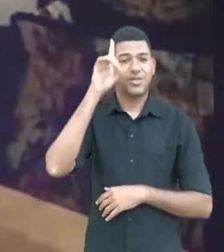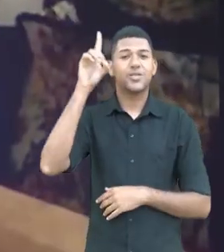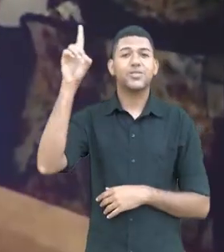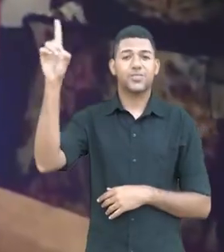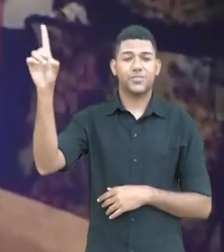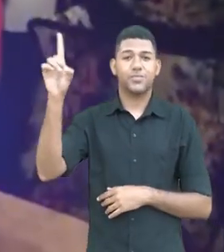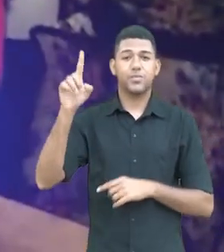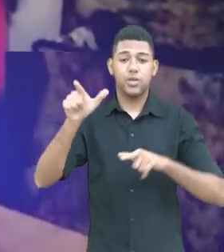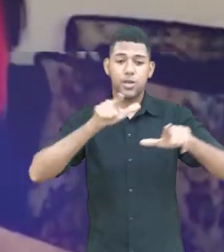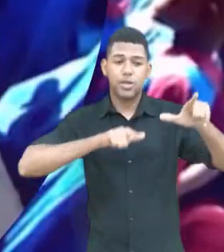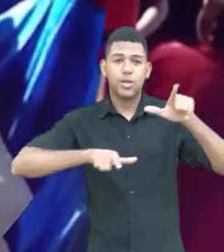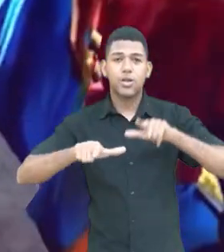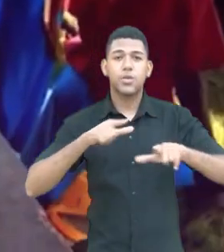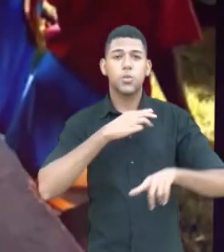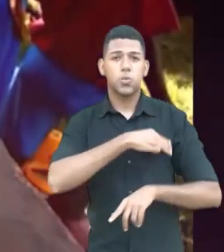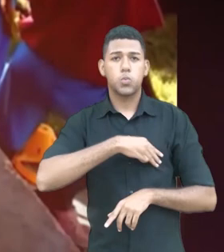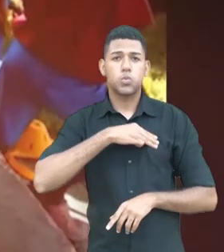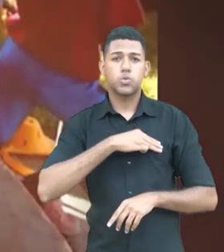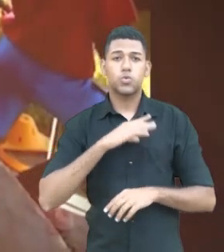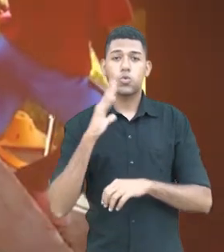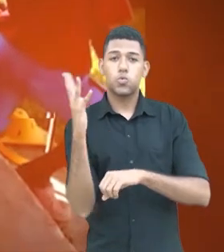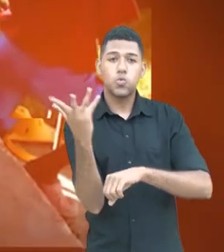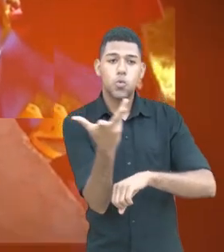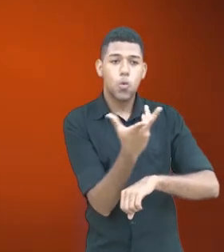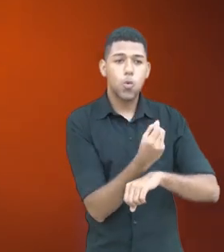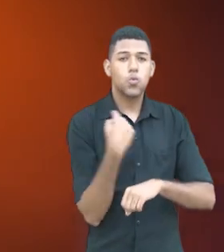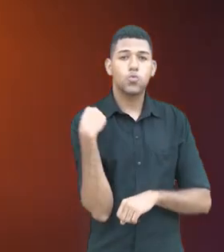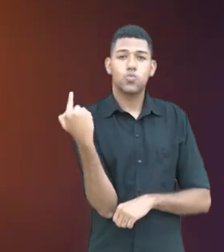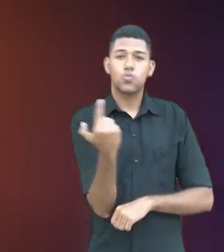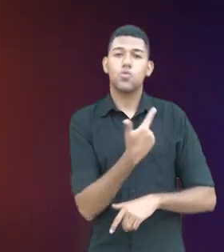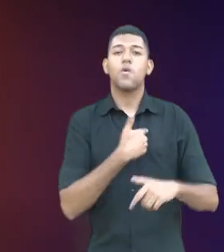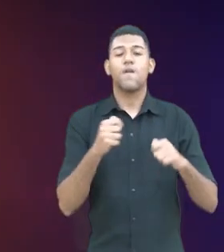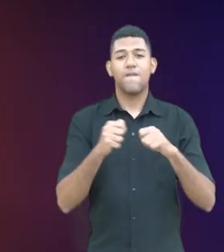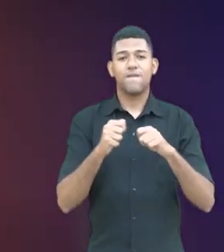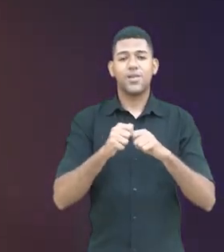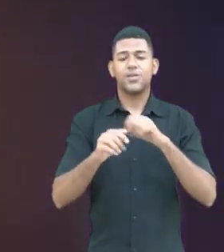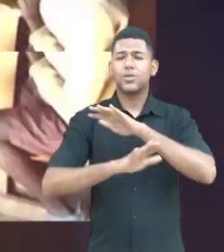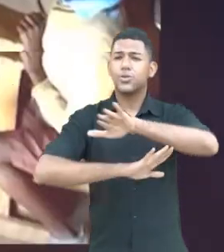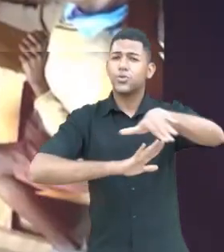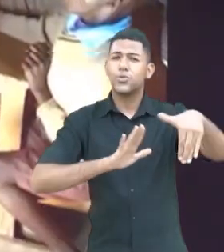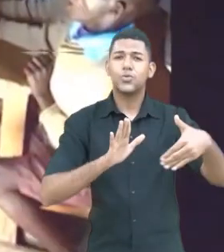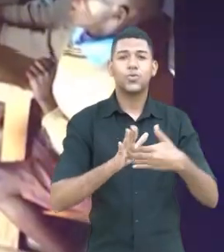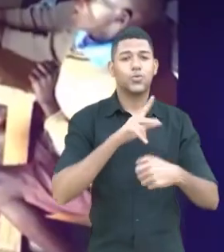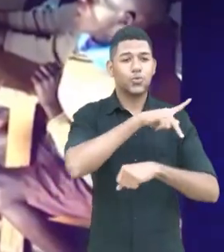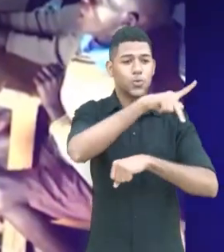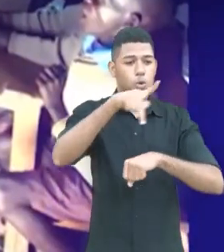que todos nós, da IADALP, temos realizado em todos esses